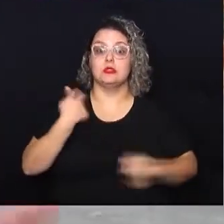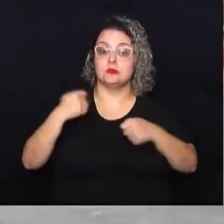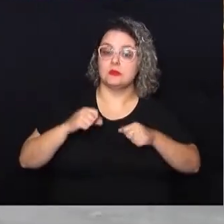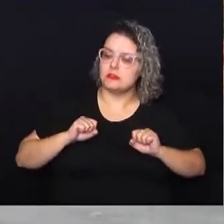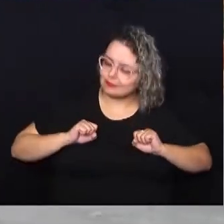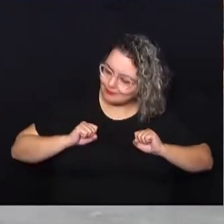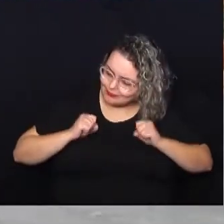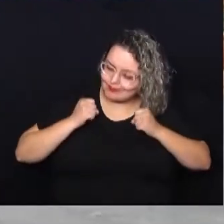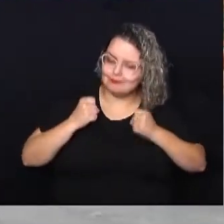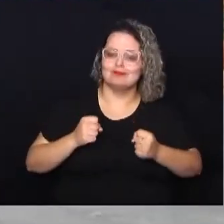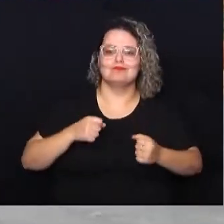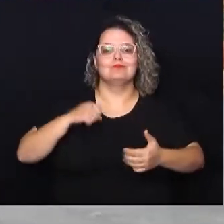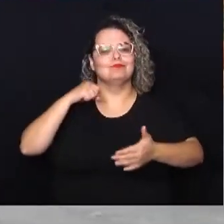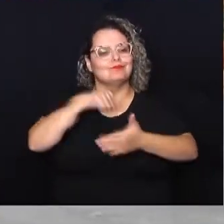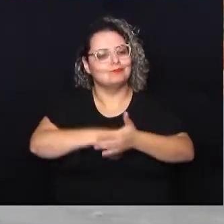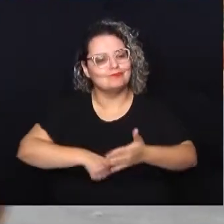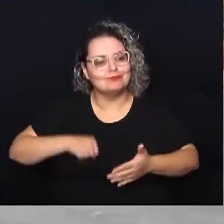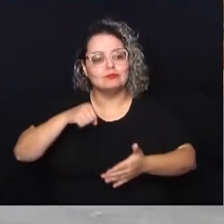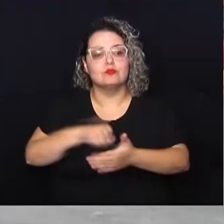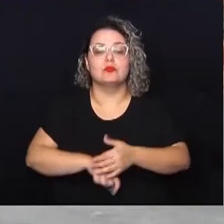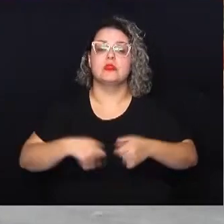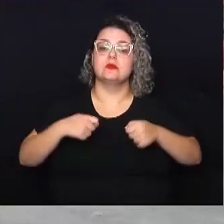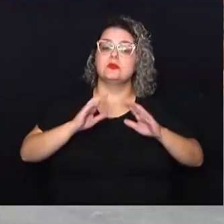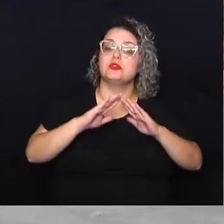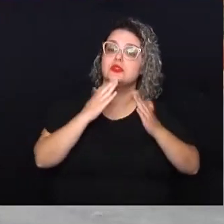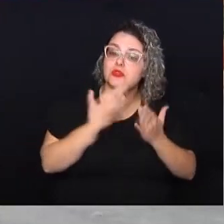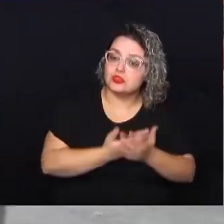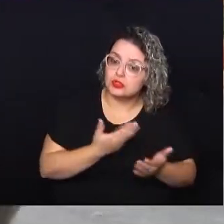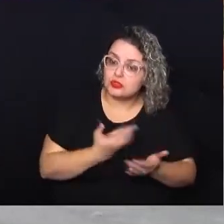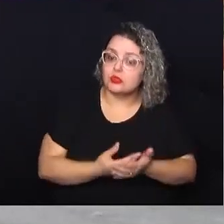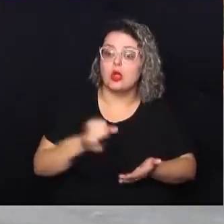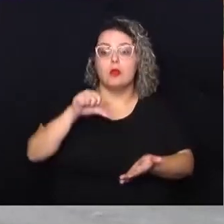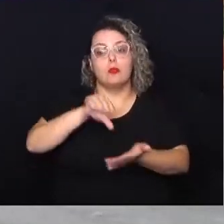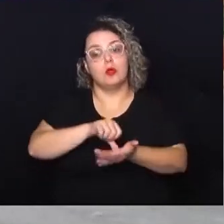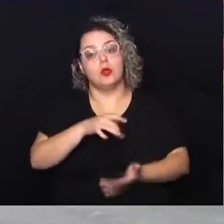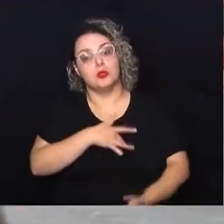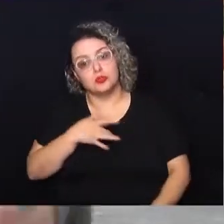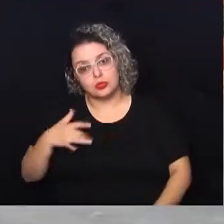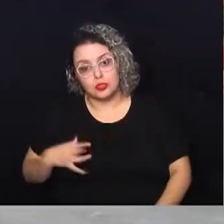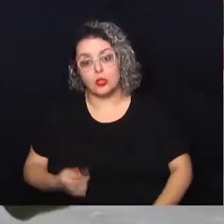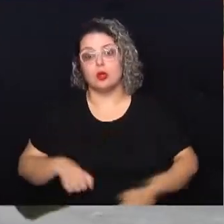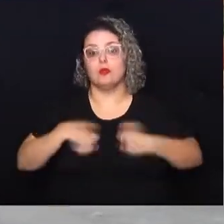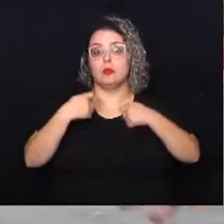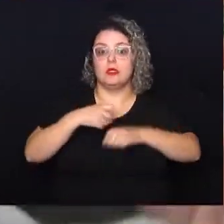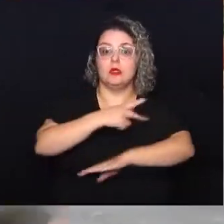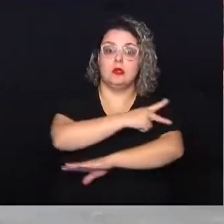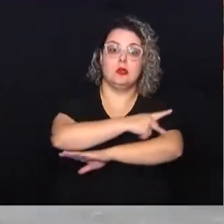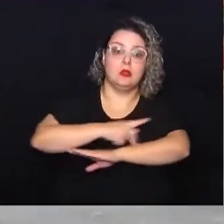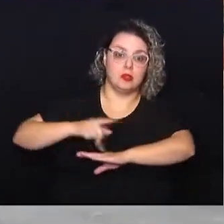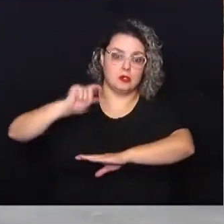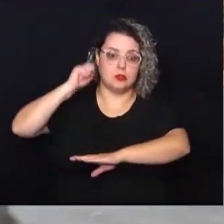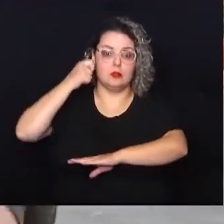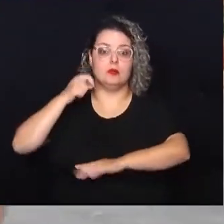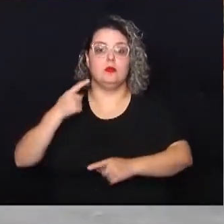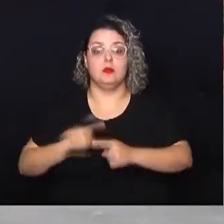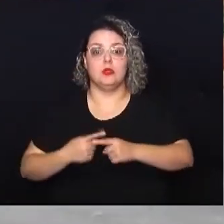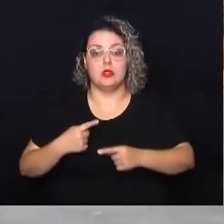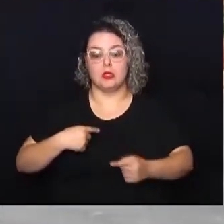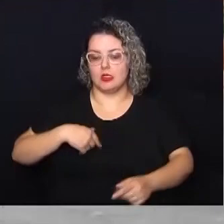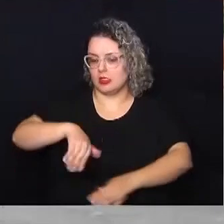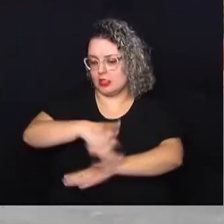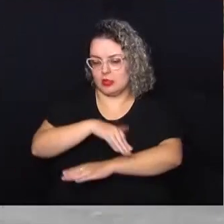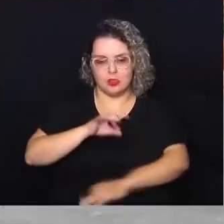batalhando, nós precisamos de escolas também, precisamos de posto de saúde, precisamos de asfalto, porque esta rua só é